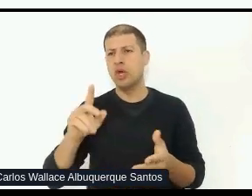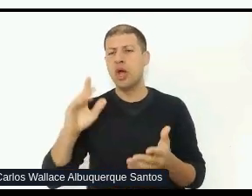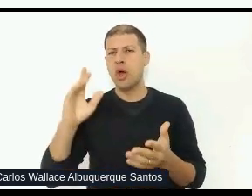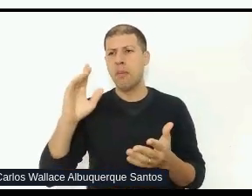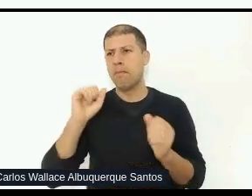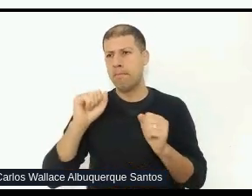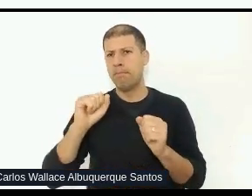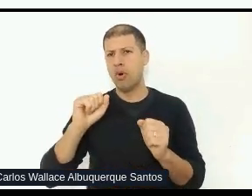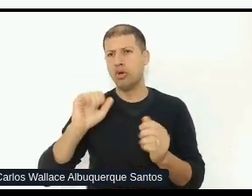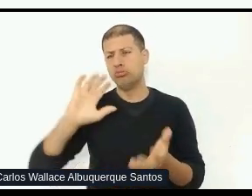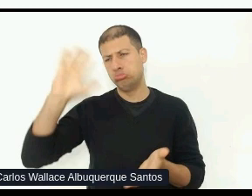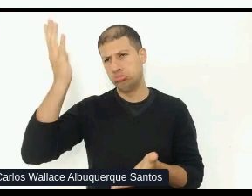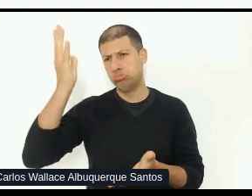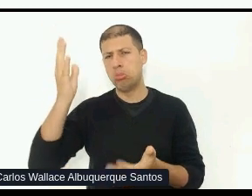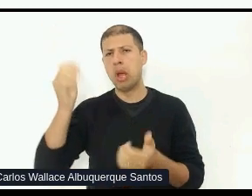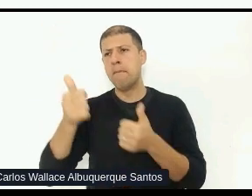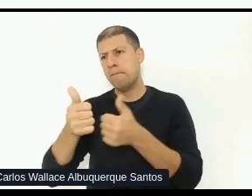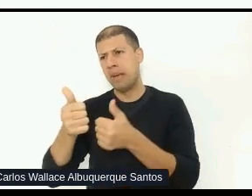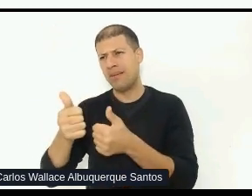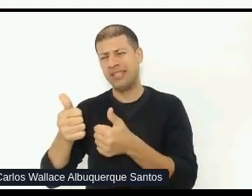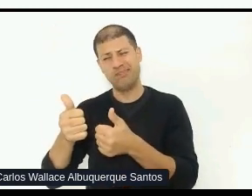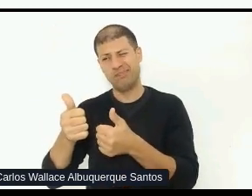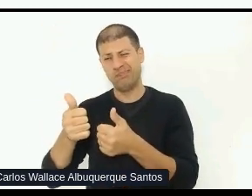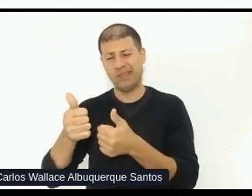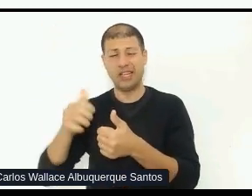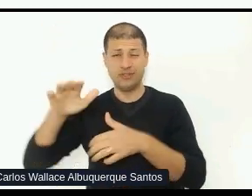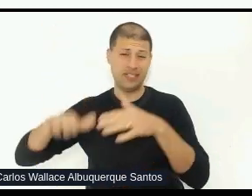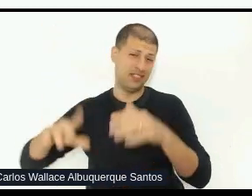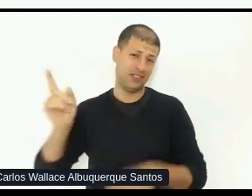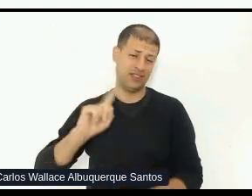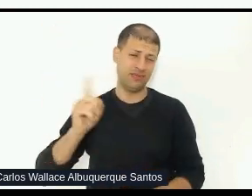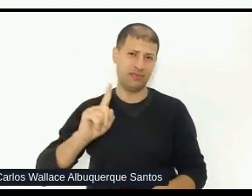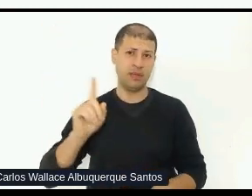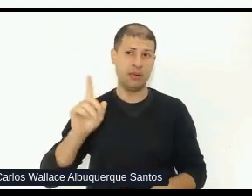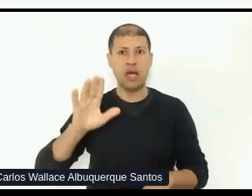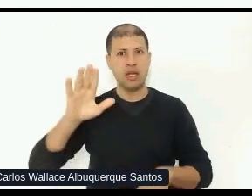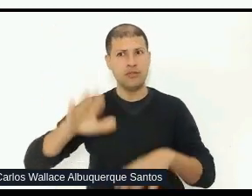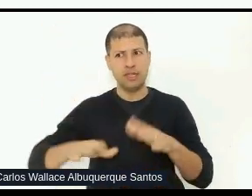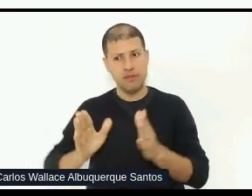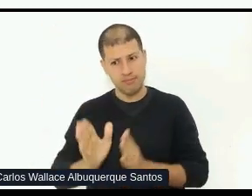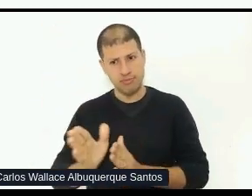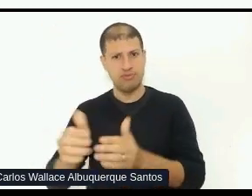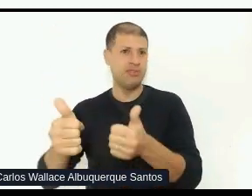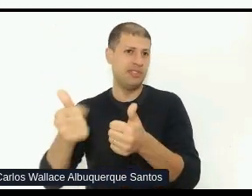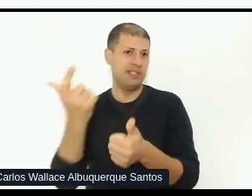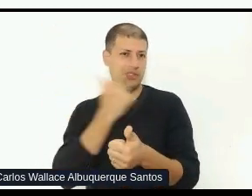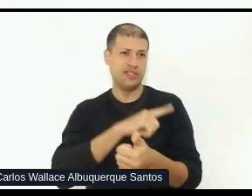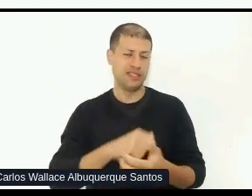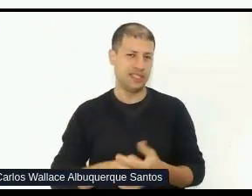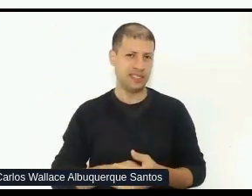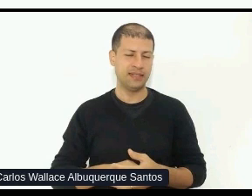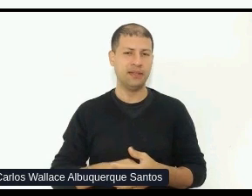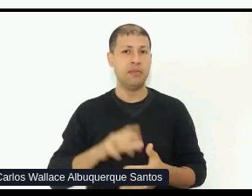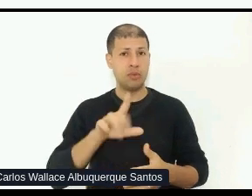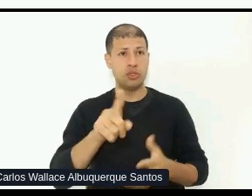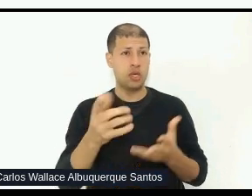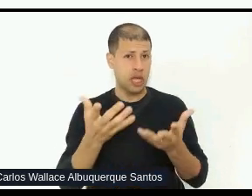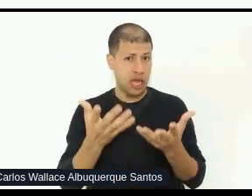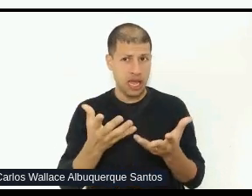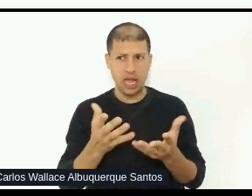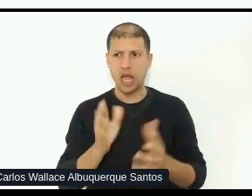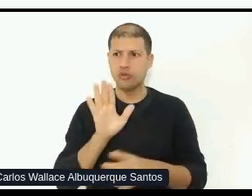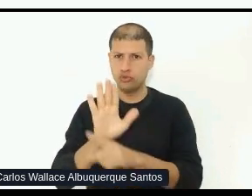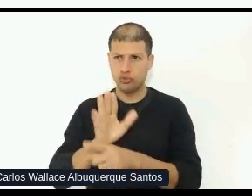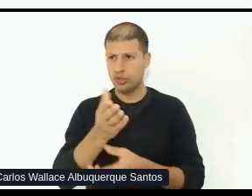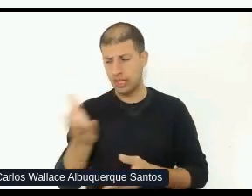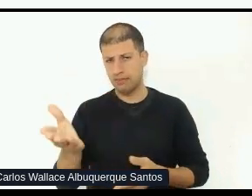vezes a gente quer fazer a coisa da melhor forma, não necessariamente a coisa vai na direção correta, né? Você pode querer ajudar alguém e